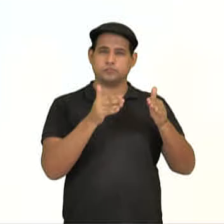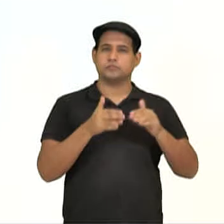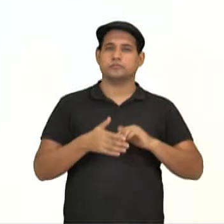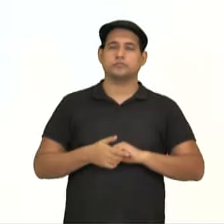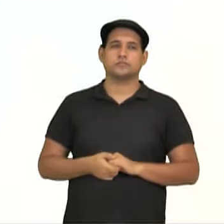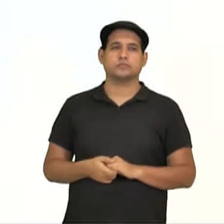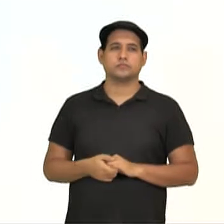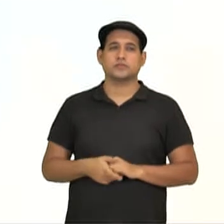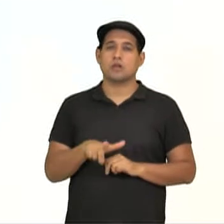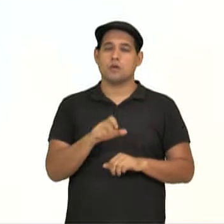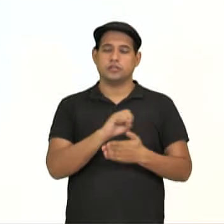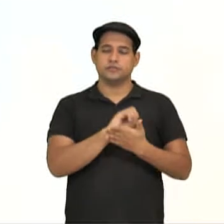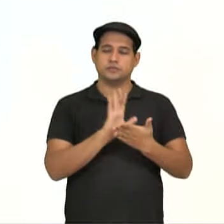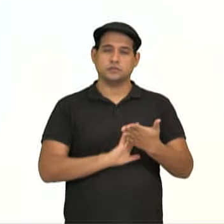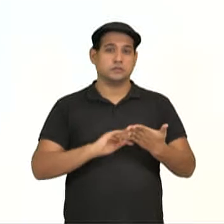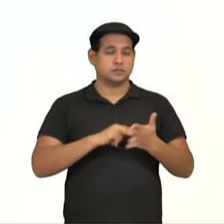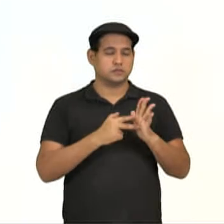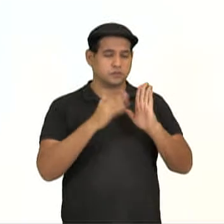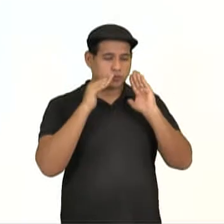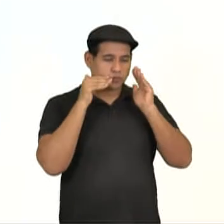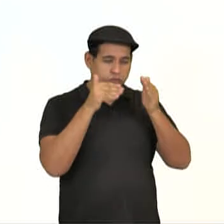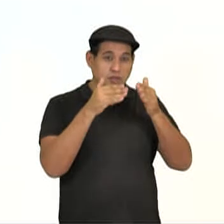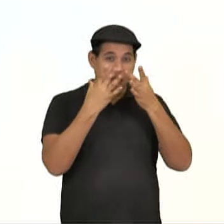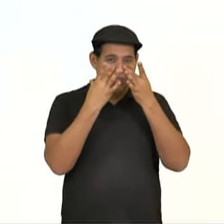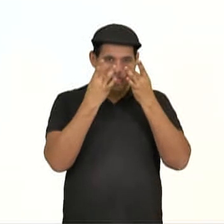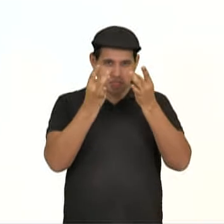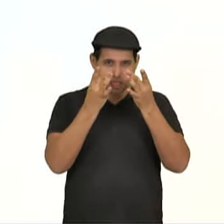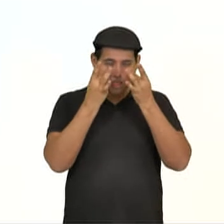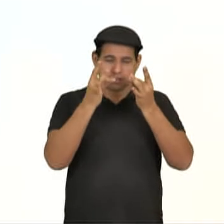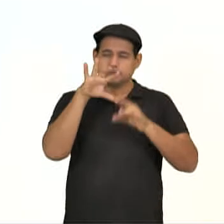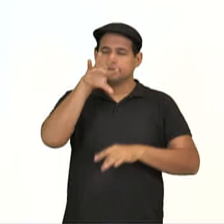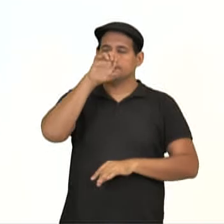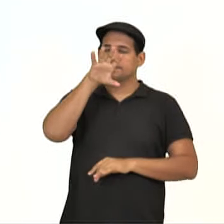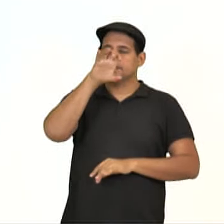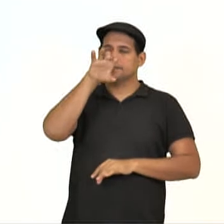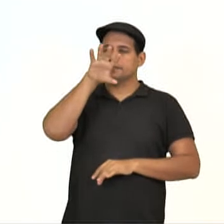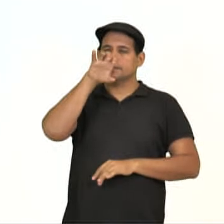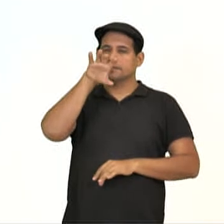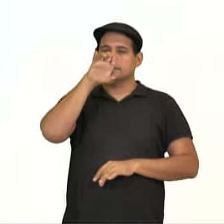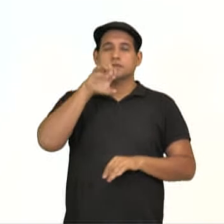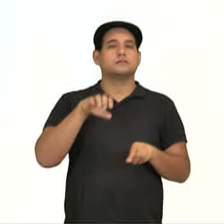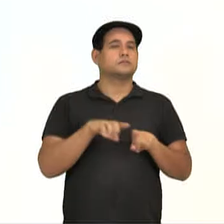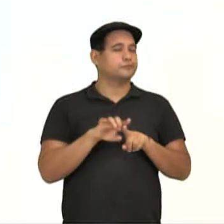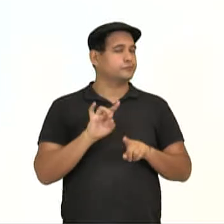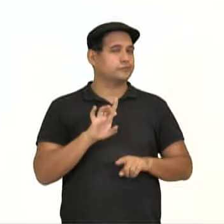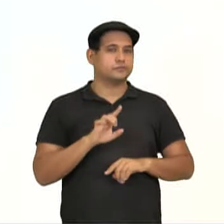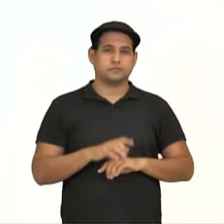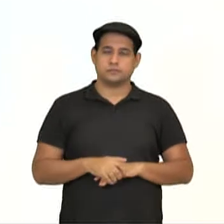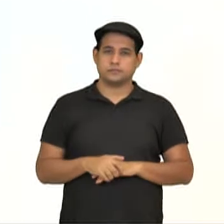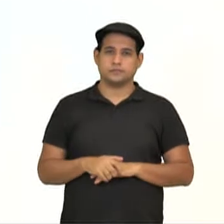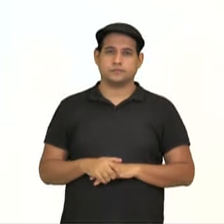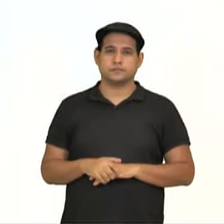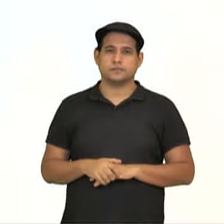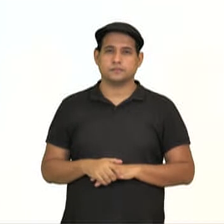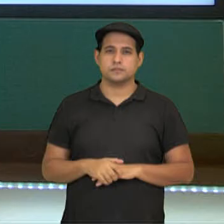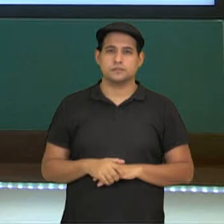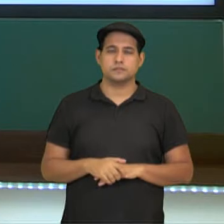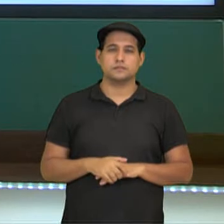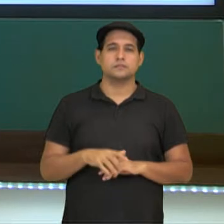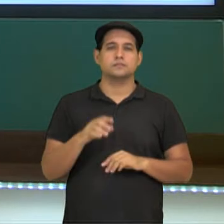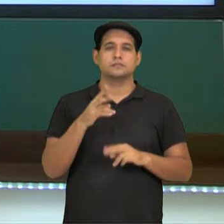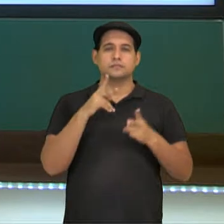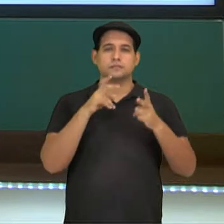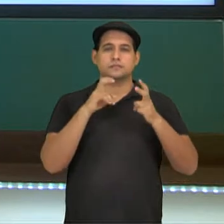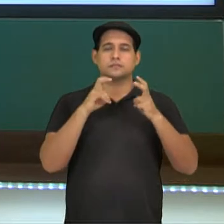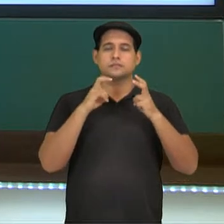máximo. Sua tarefa é concentrar toda a atenção na sua respiração e nada mais. Repare então esse ar